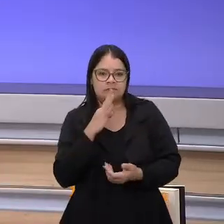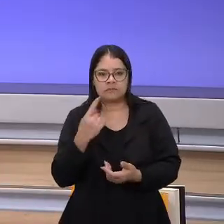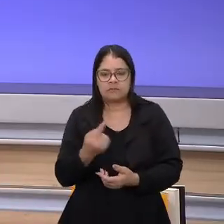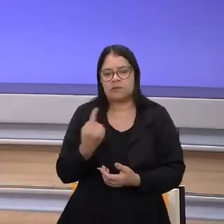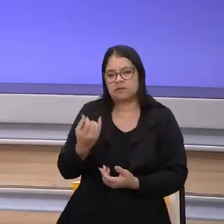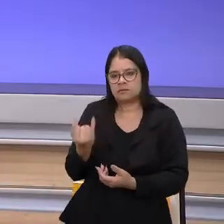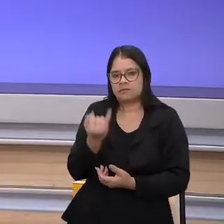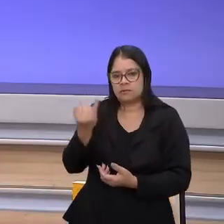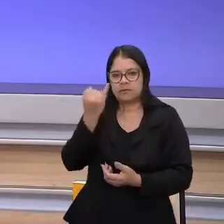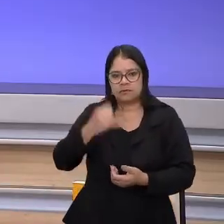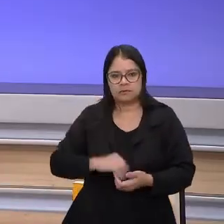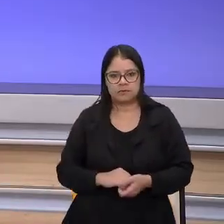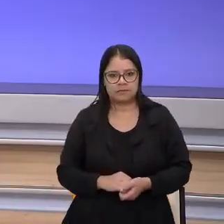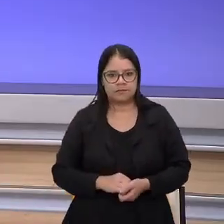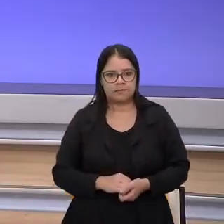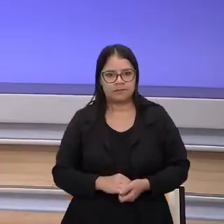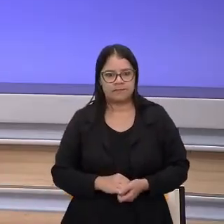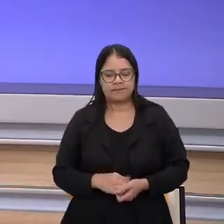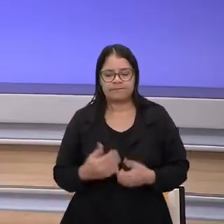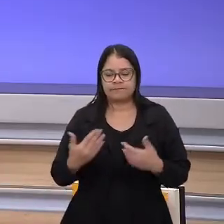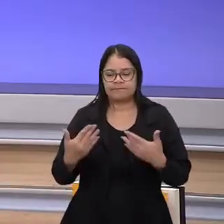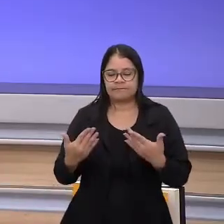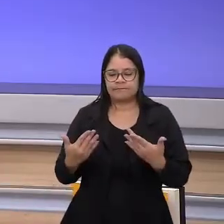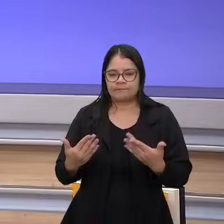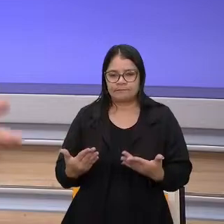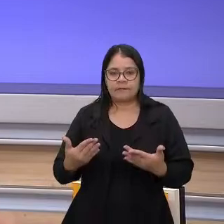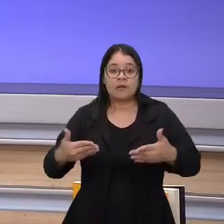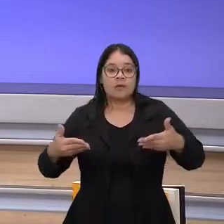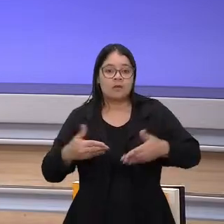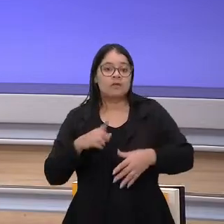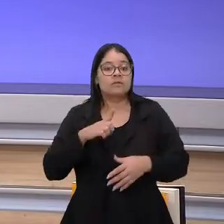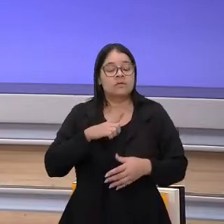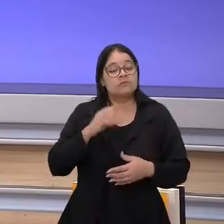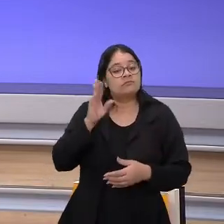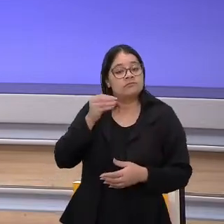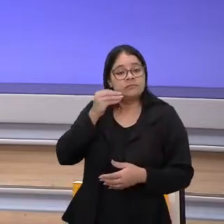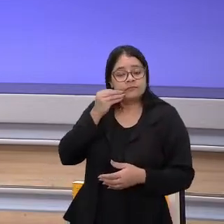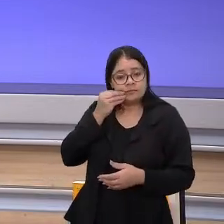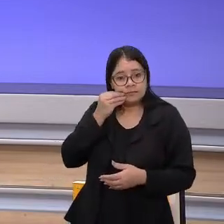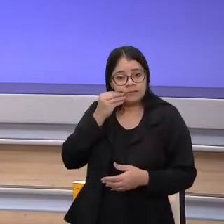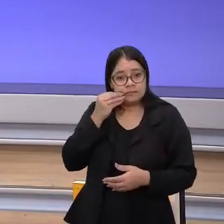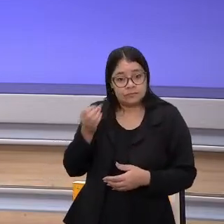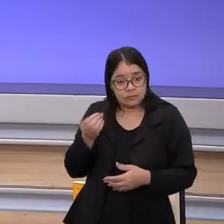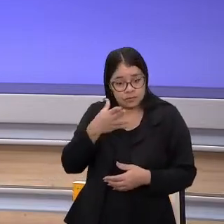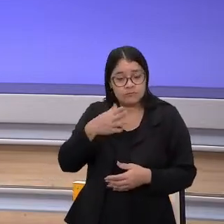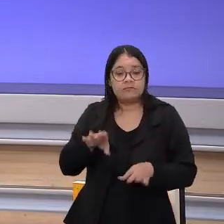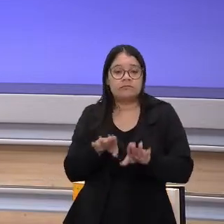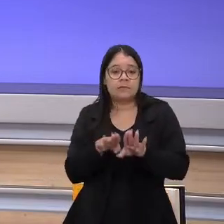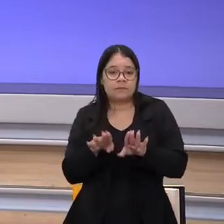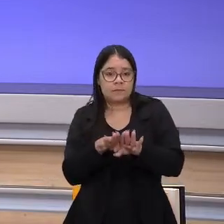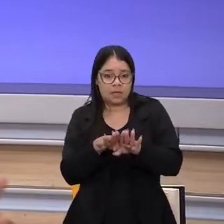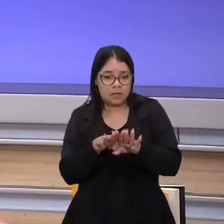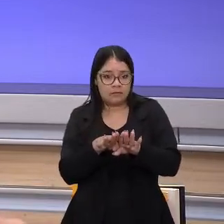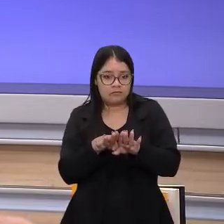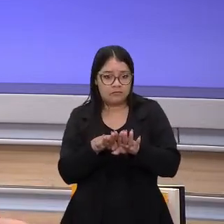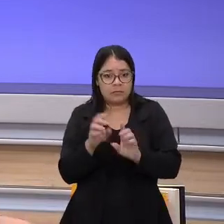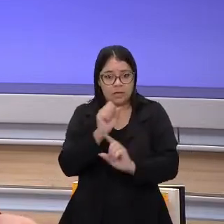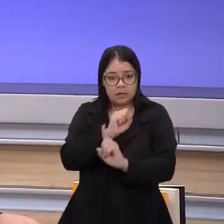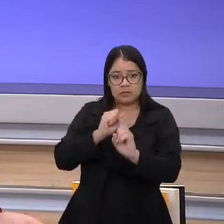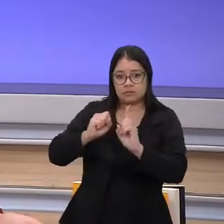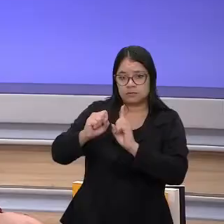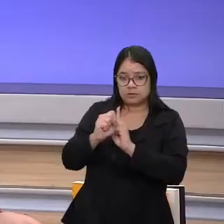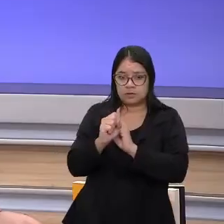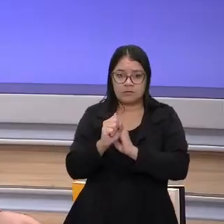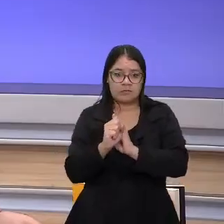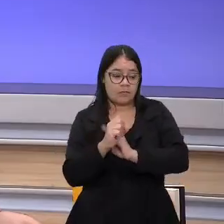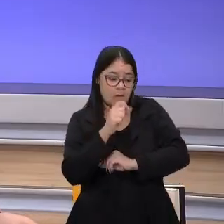importante. Bom, hoje nós temos uma novidade também, que é o nosso associado Lixo